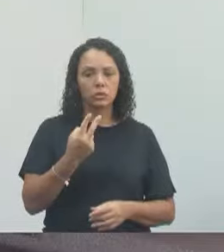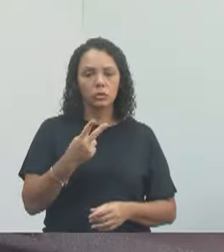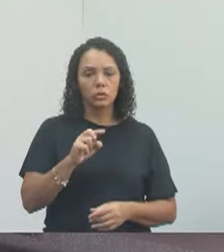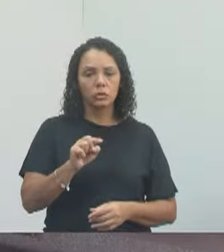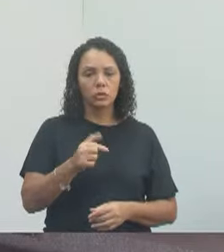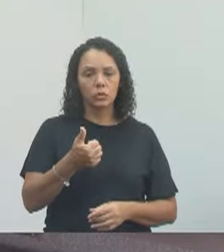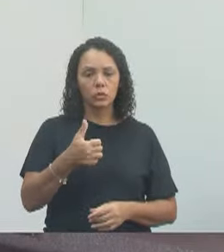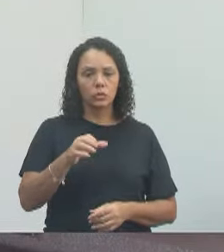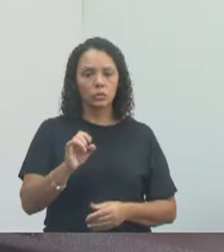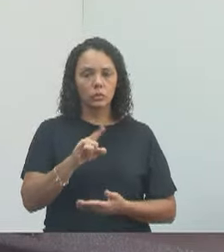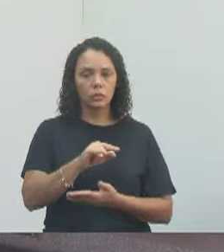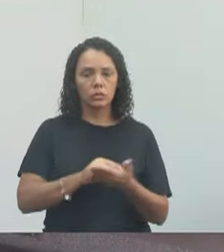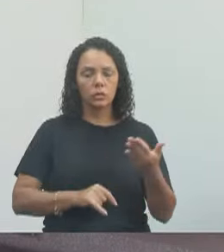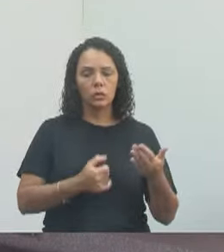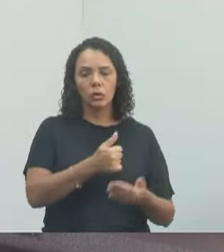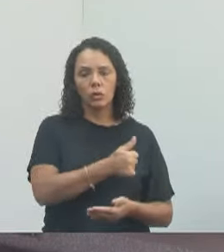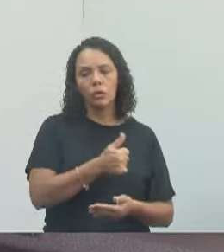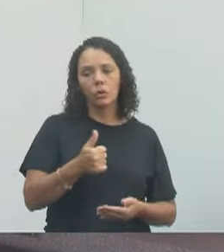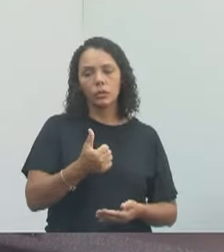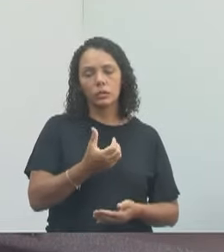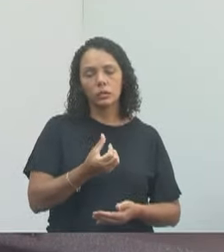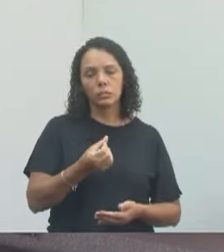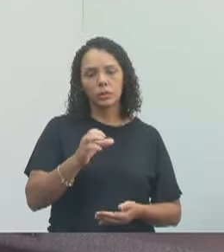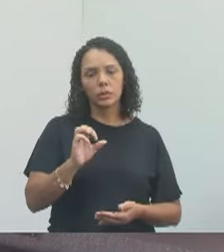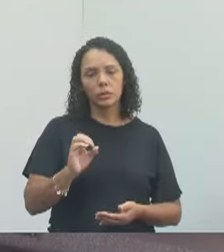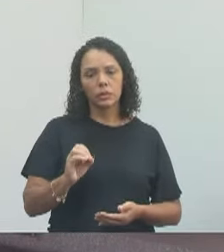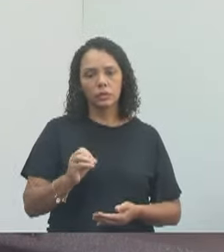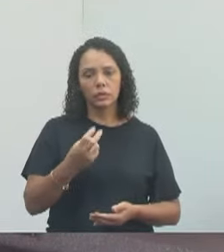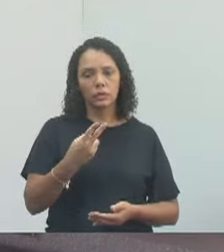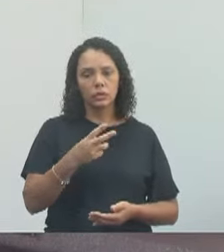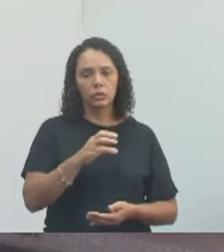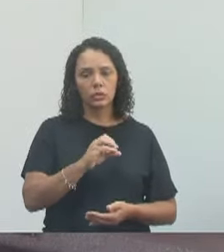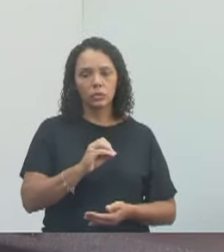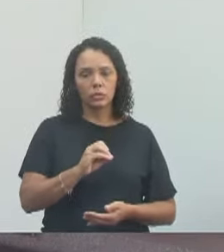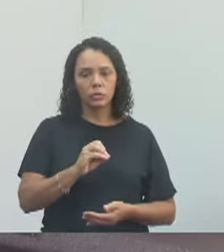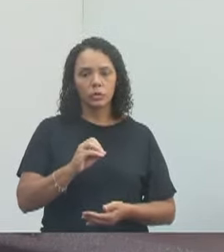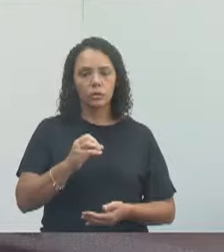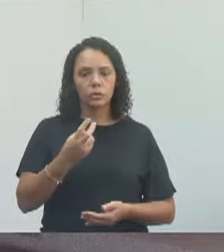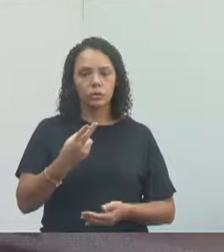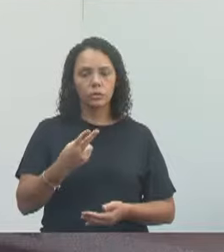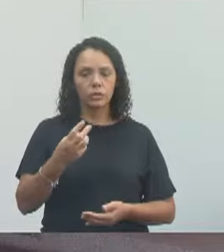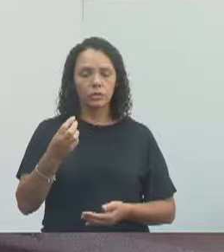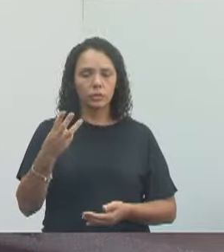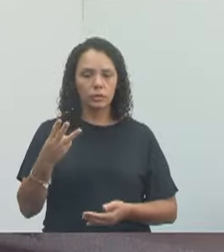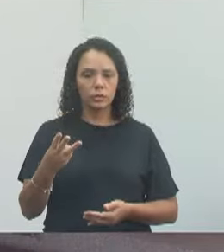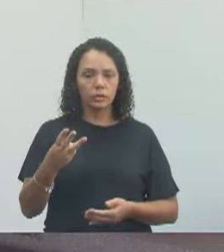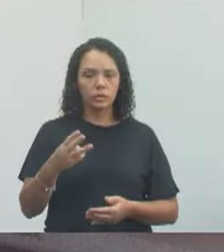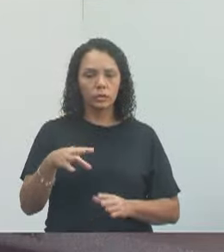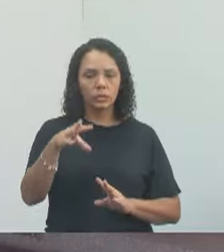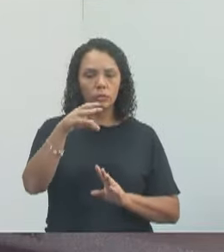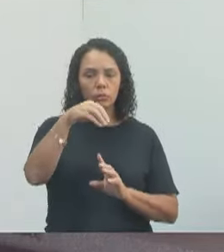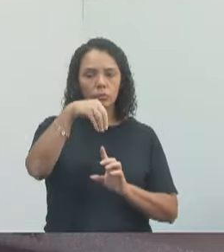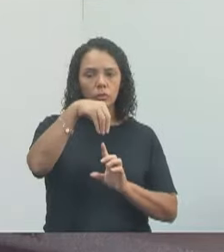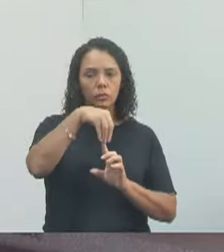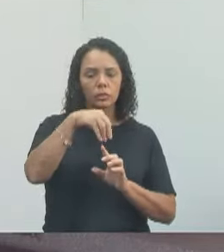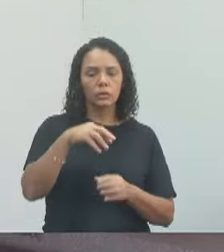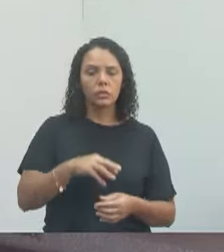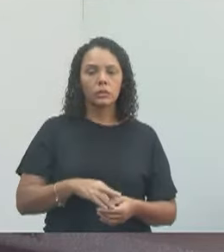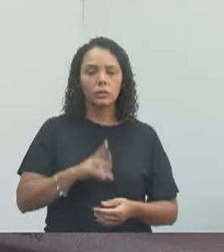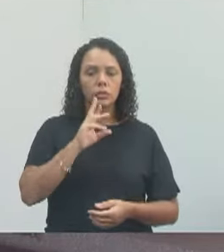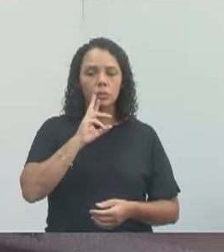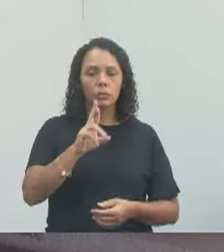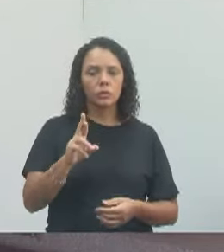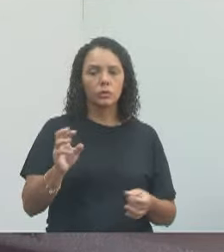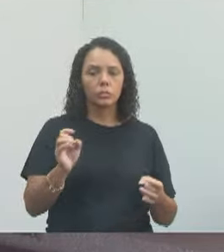protocolo 1160 2023 de 31/0 1/2023 ponto de ônibus resposta